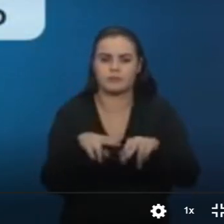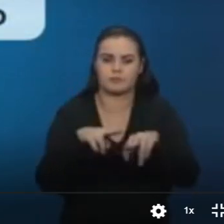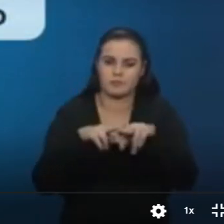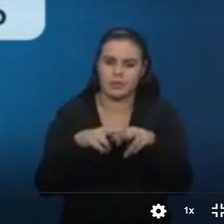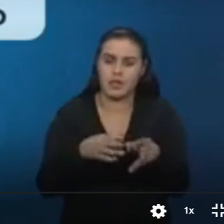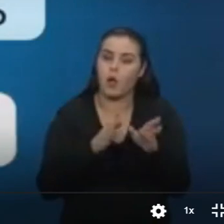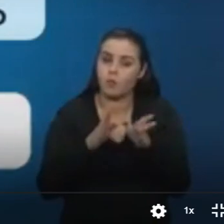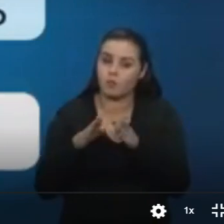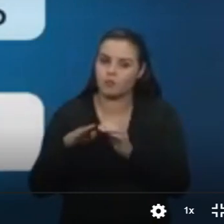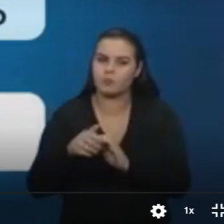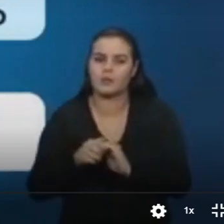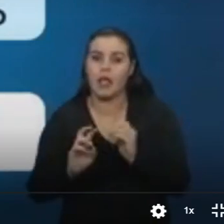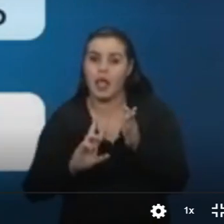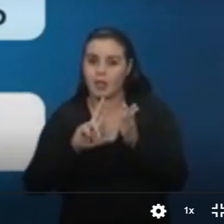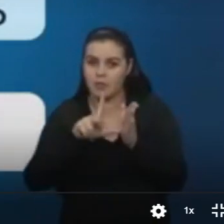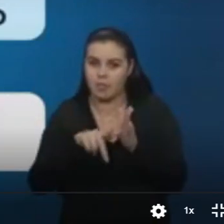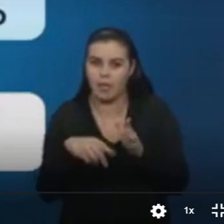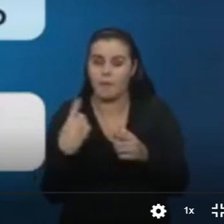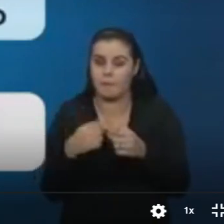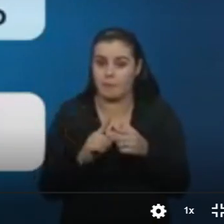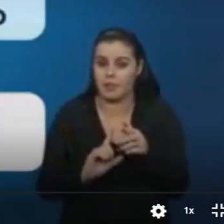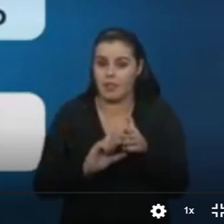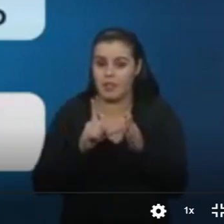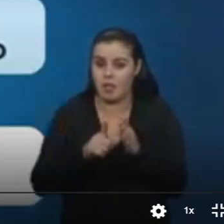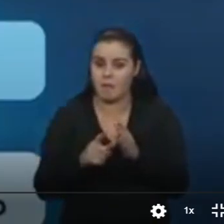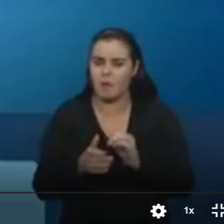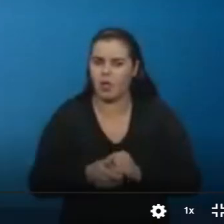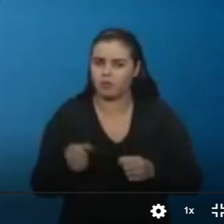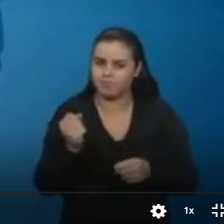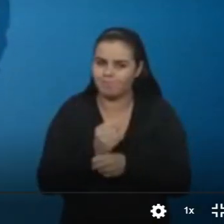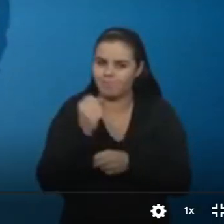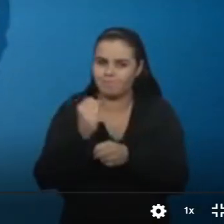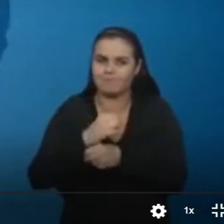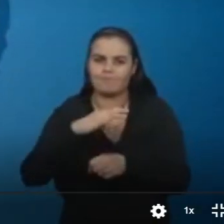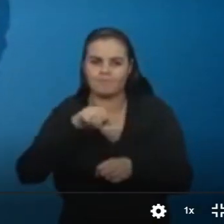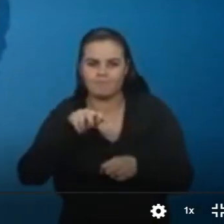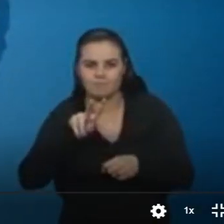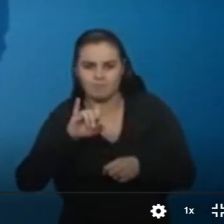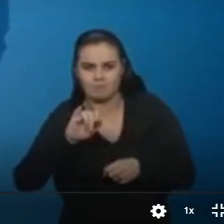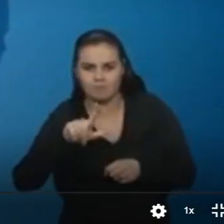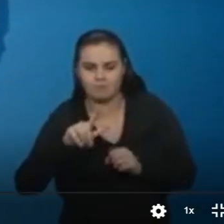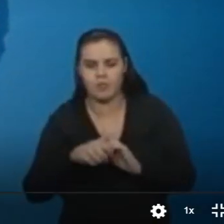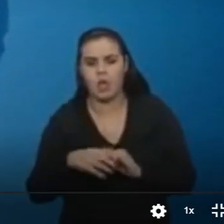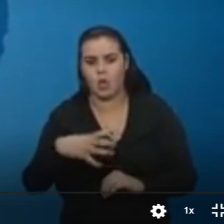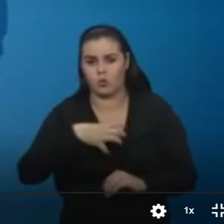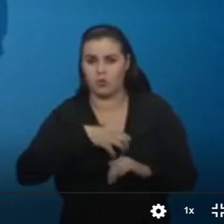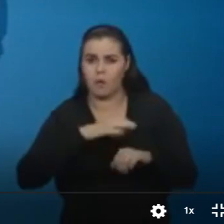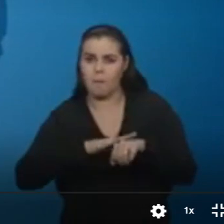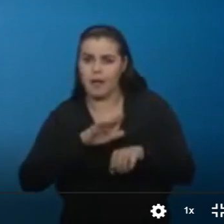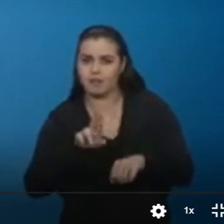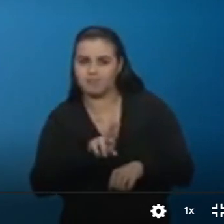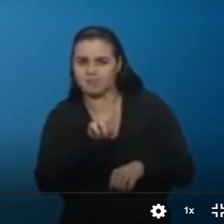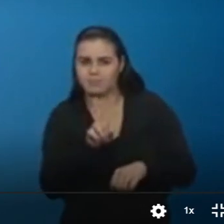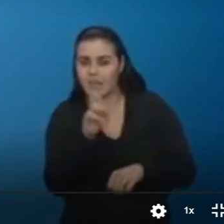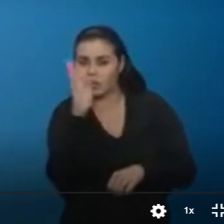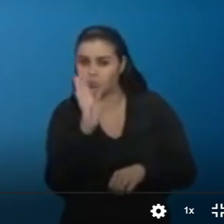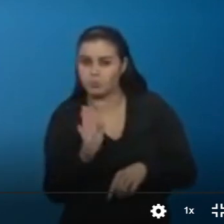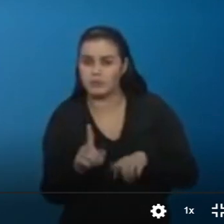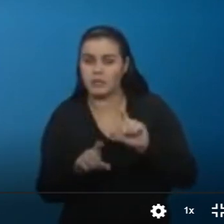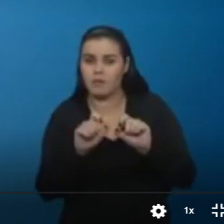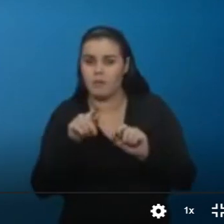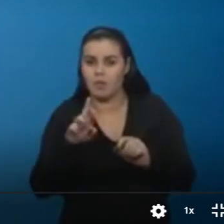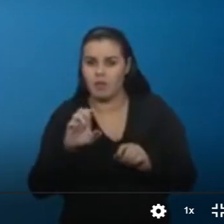beneficiamento, para então serem aplicadas na construção civil. Os tipos mais utilizados em acabamentos no Brasil são o granito,